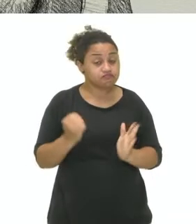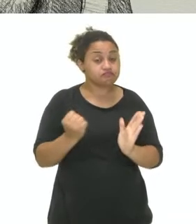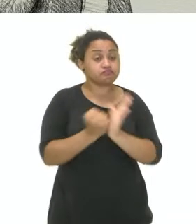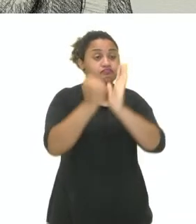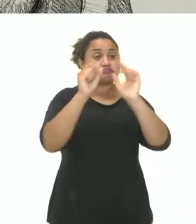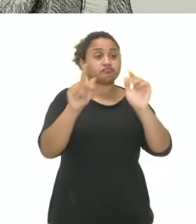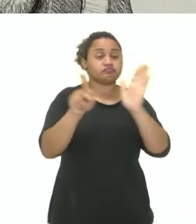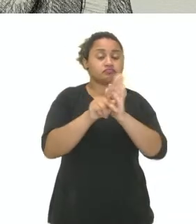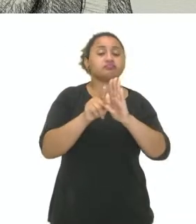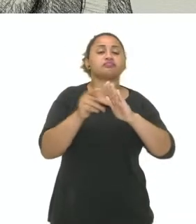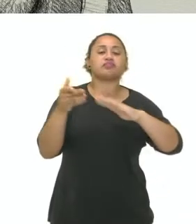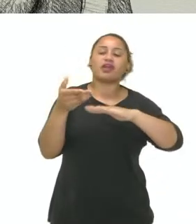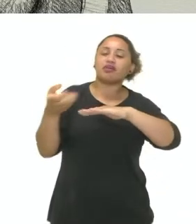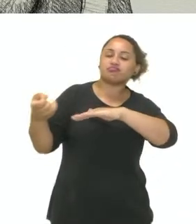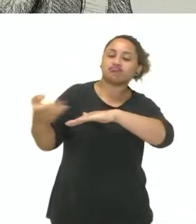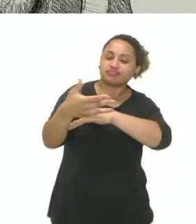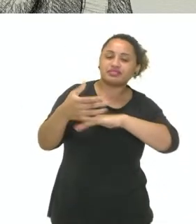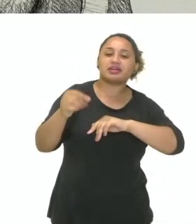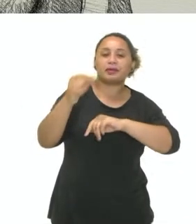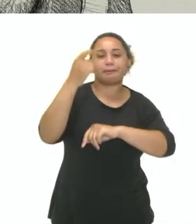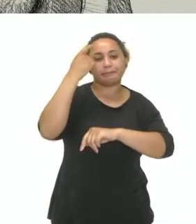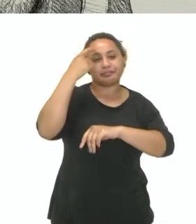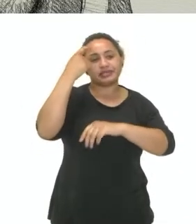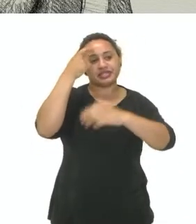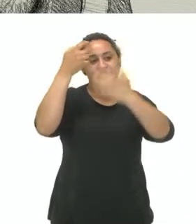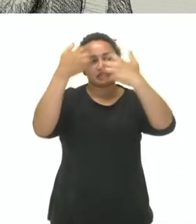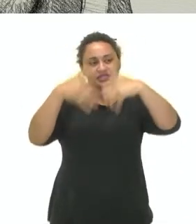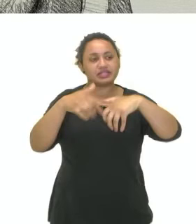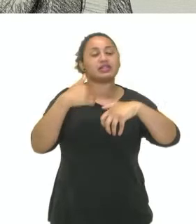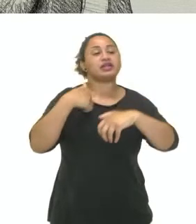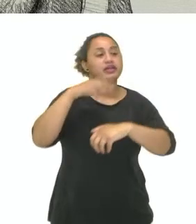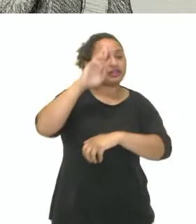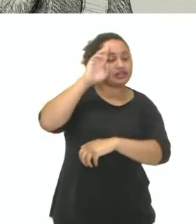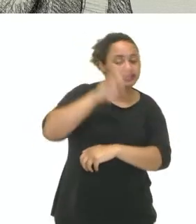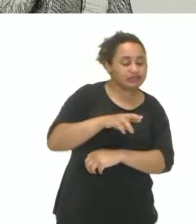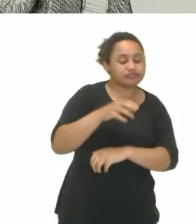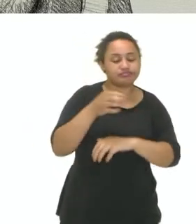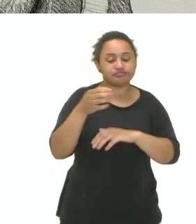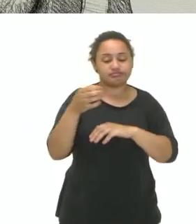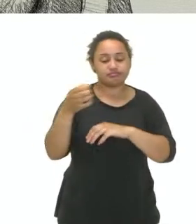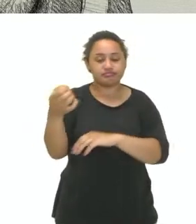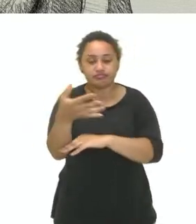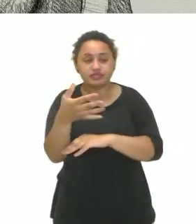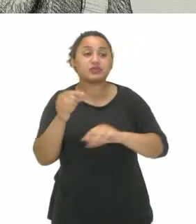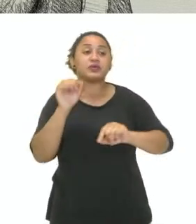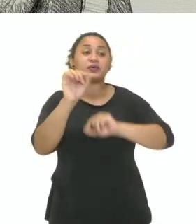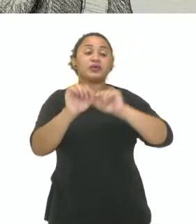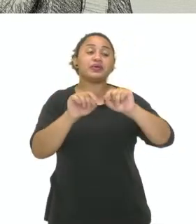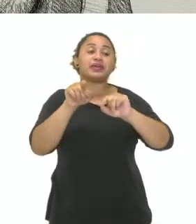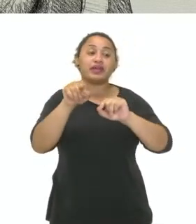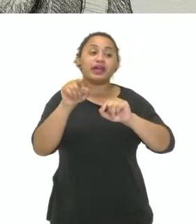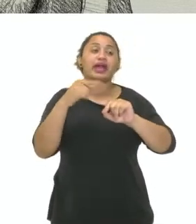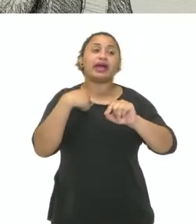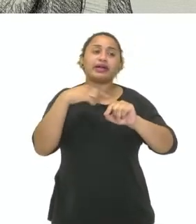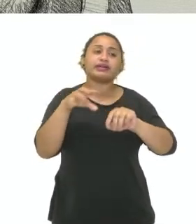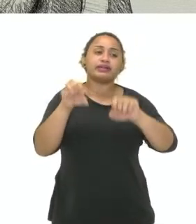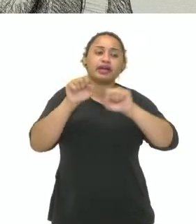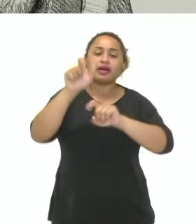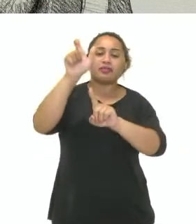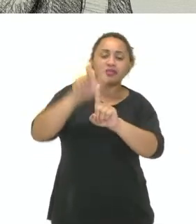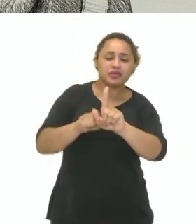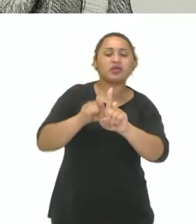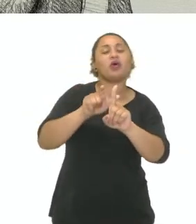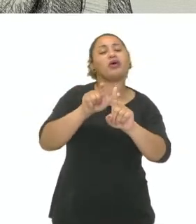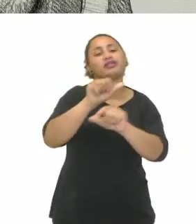então, pensando racionalidade e modernidade, uma marca da modernidade foi assumir o sujeito como objeto